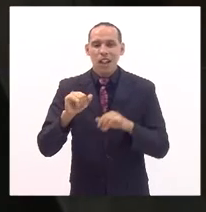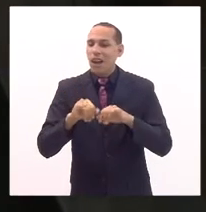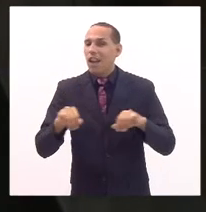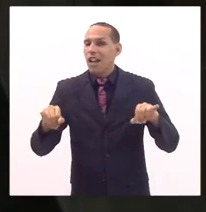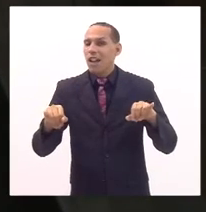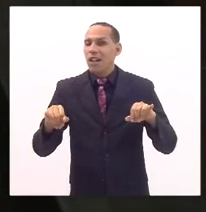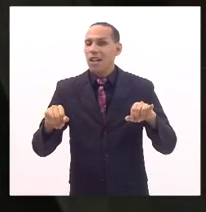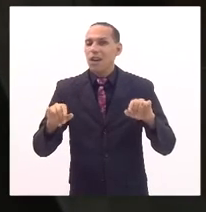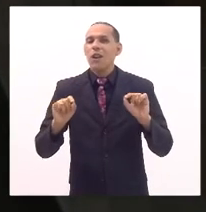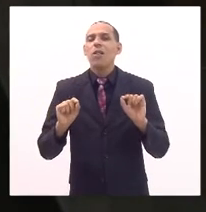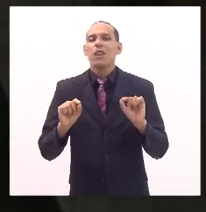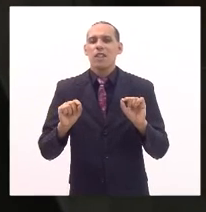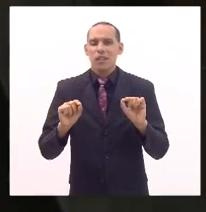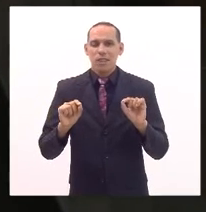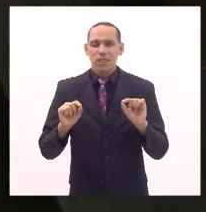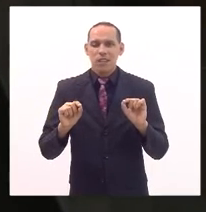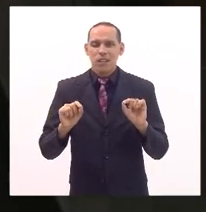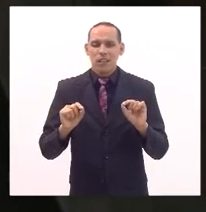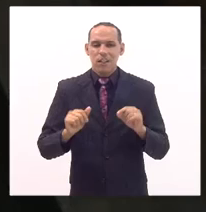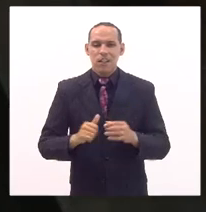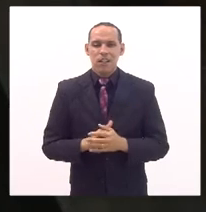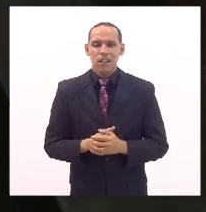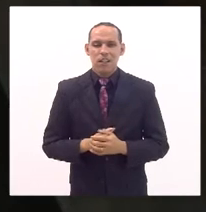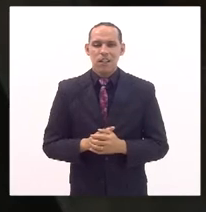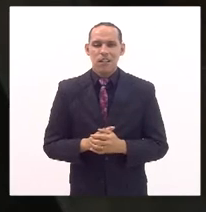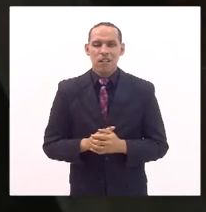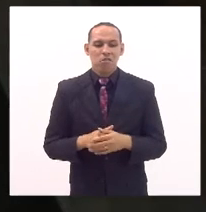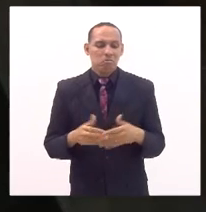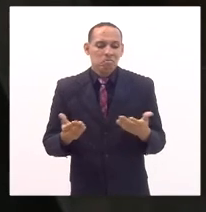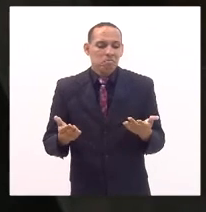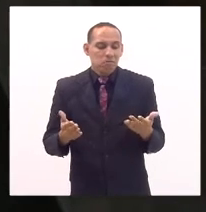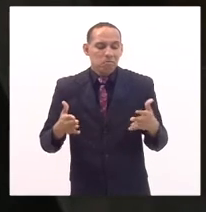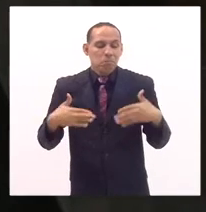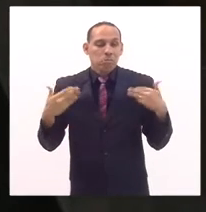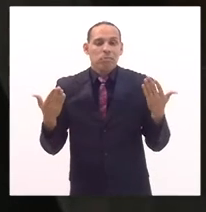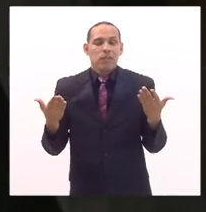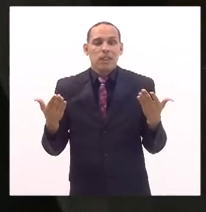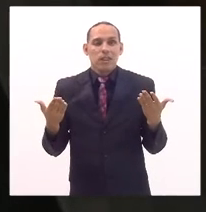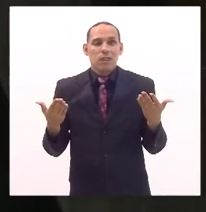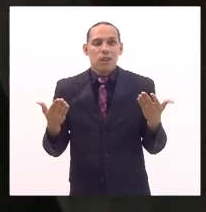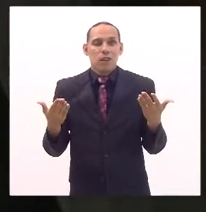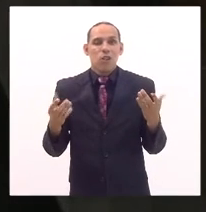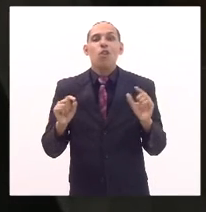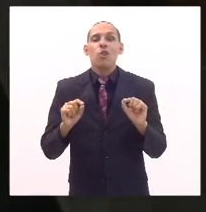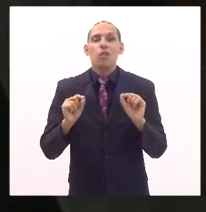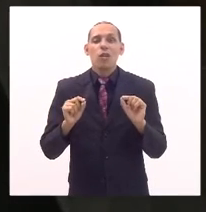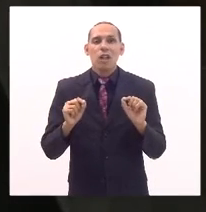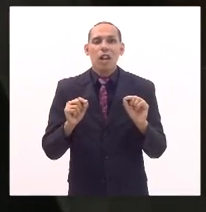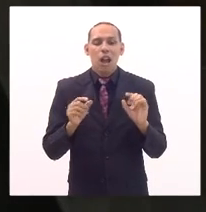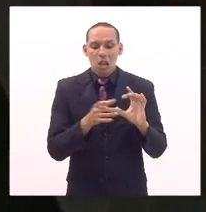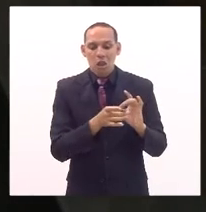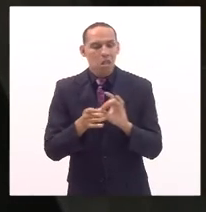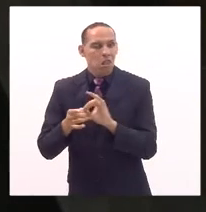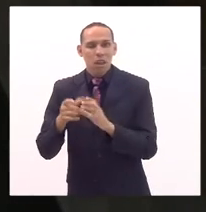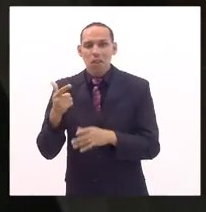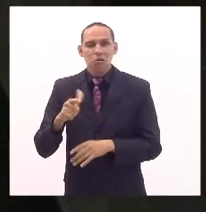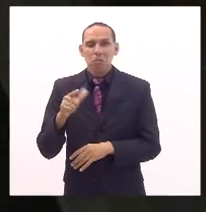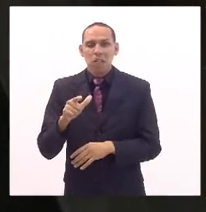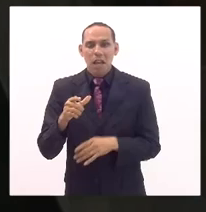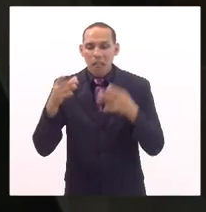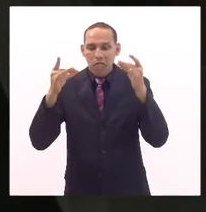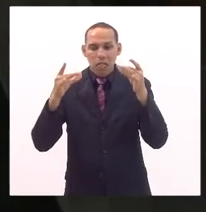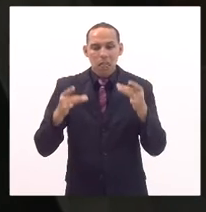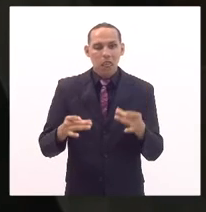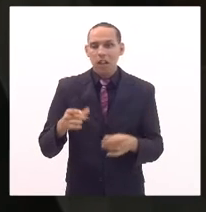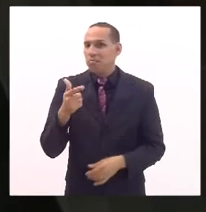de maneira é absolutamente surpreendente diz contextualizada sem maiores